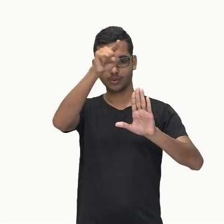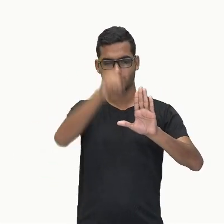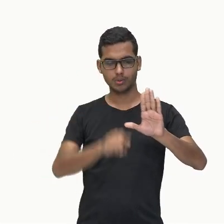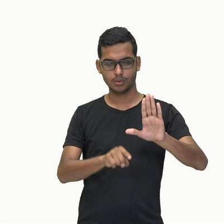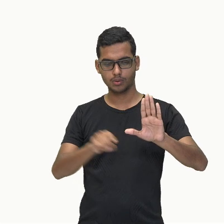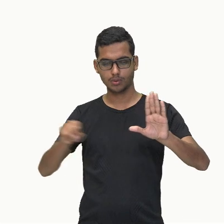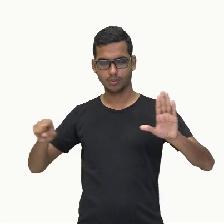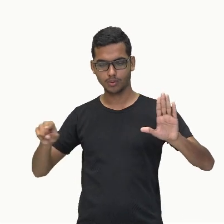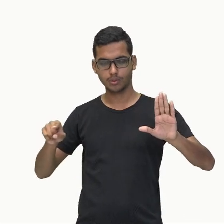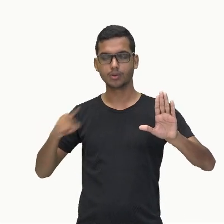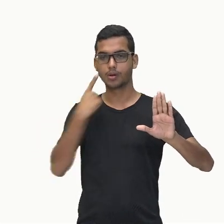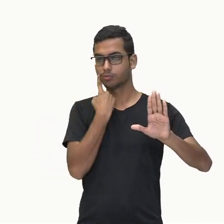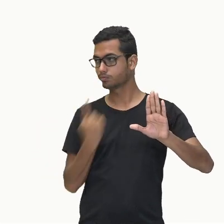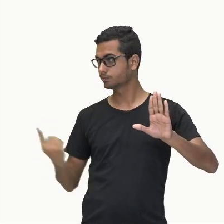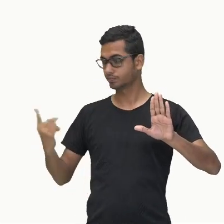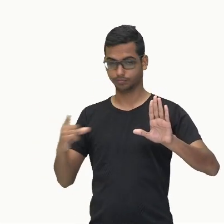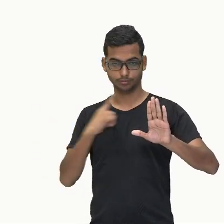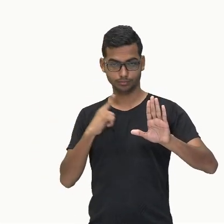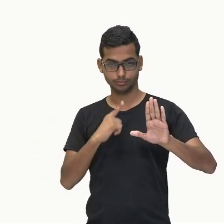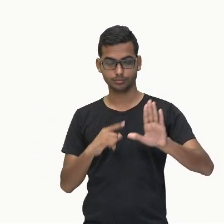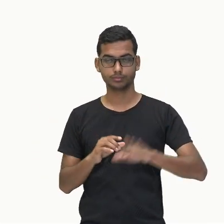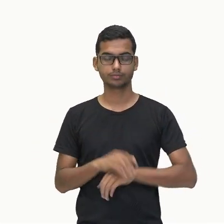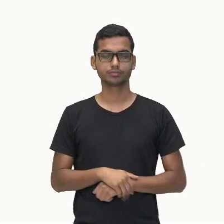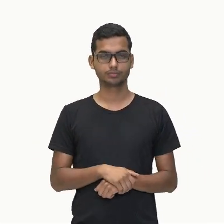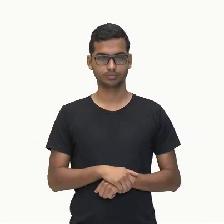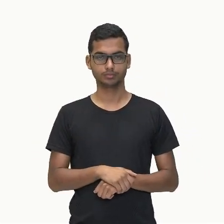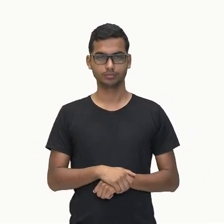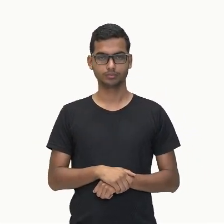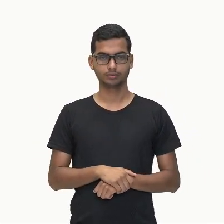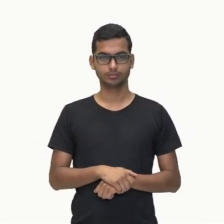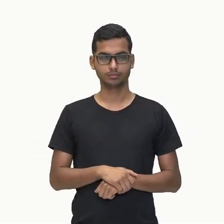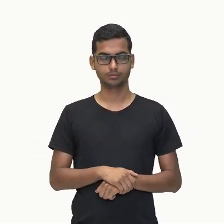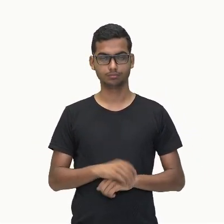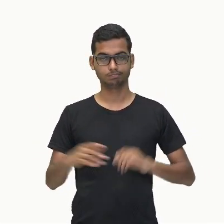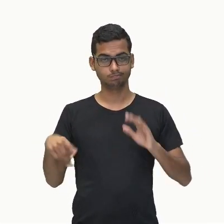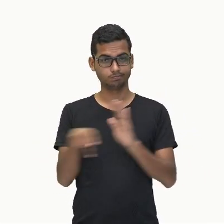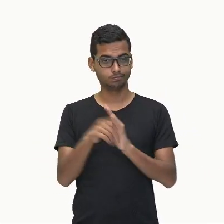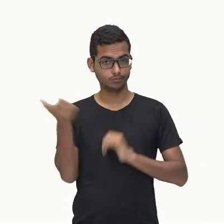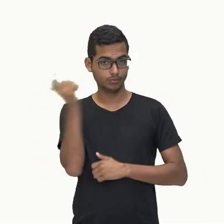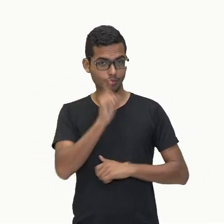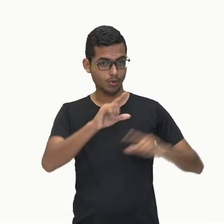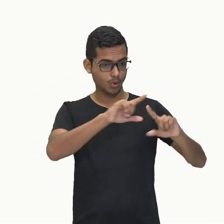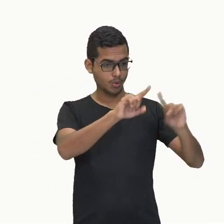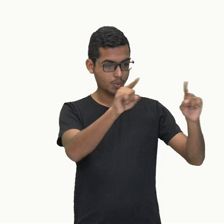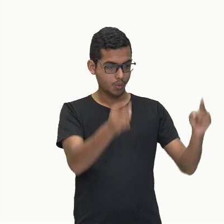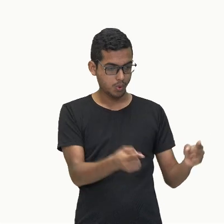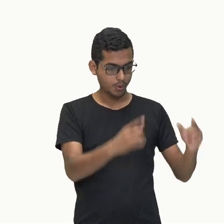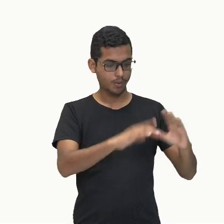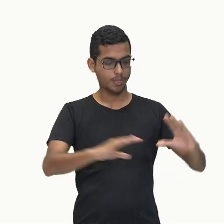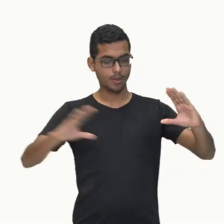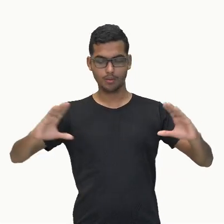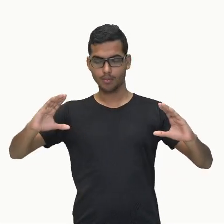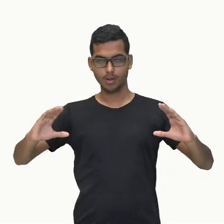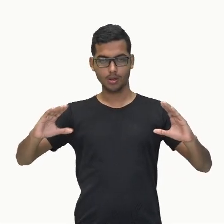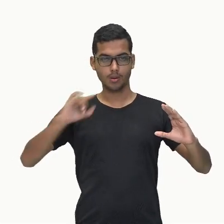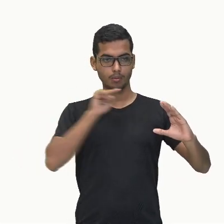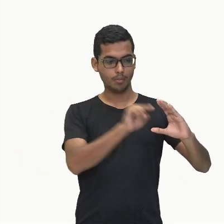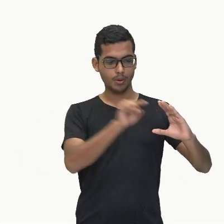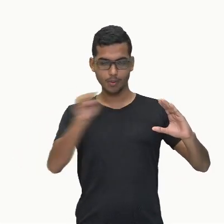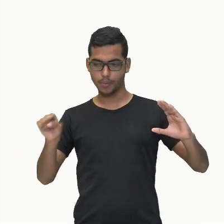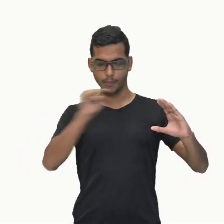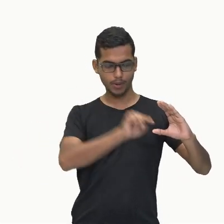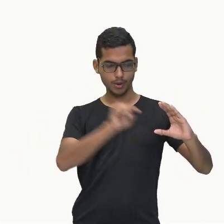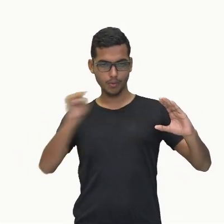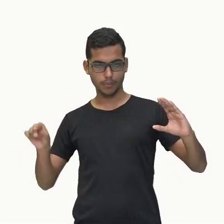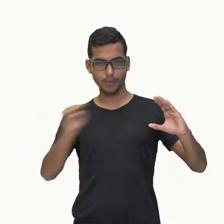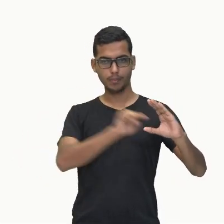lá, né? Não só com os pontos e com a relação binária lá dos conjuntos A e B. Então, a gente tem